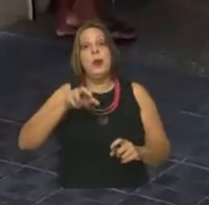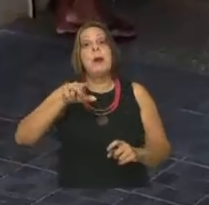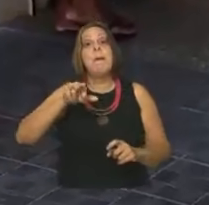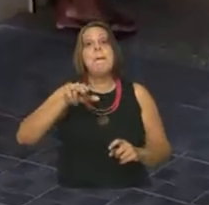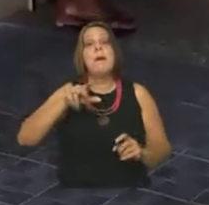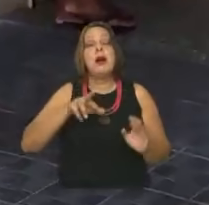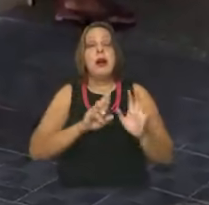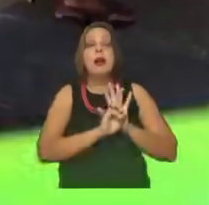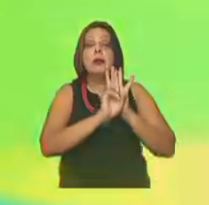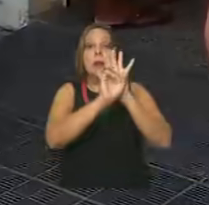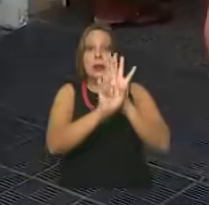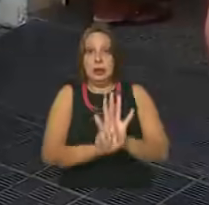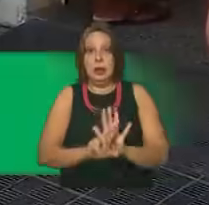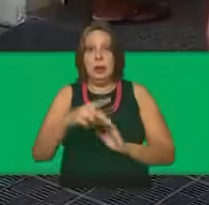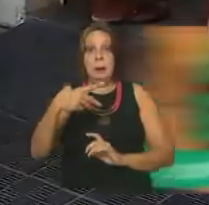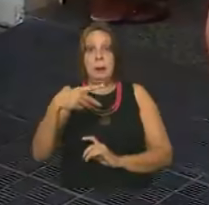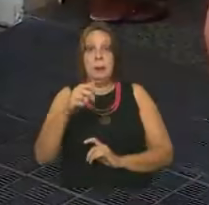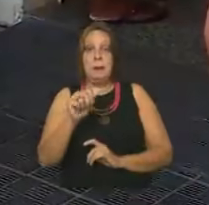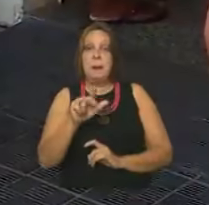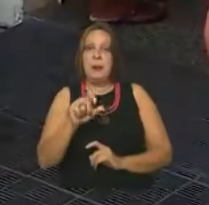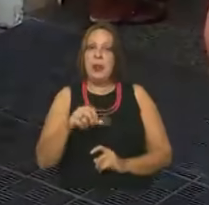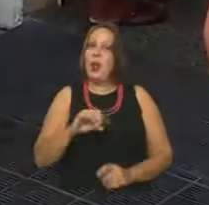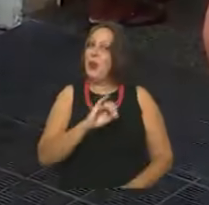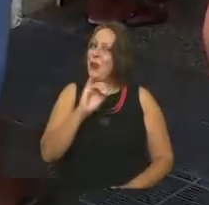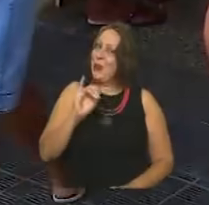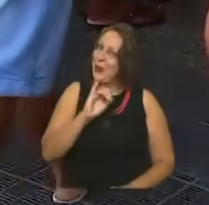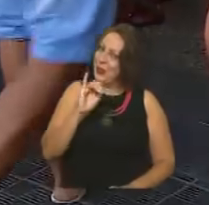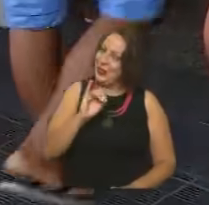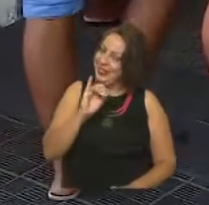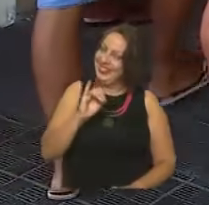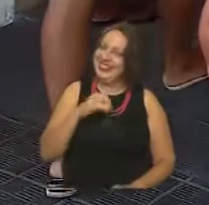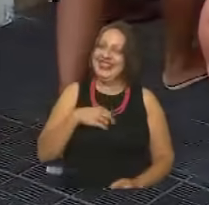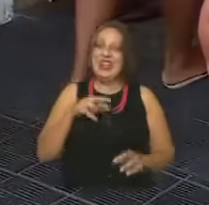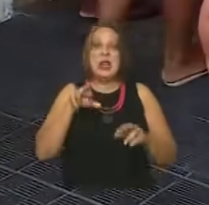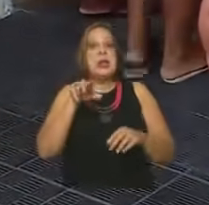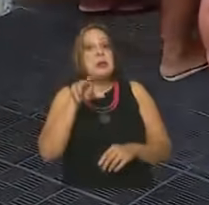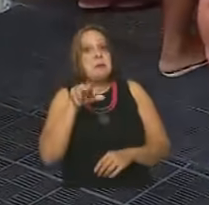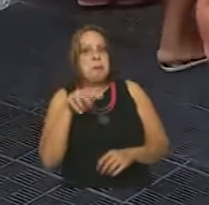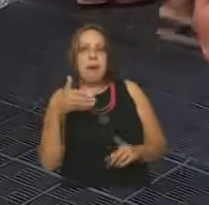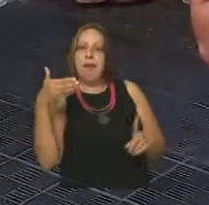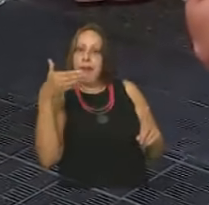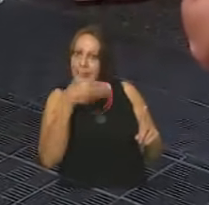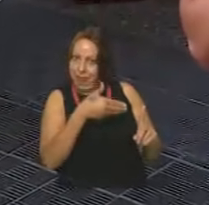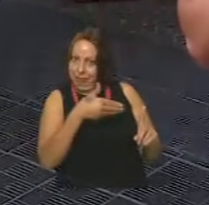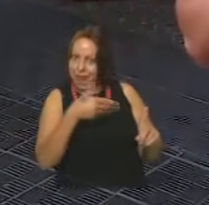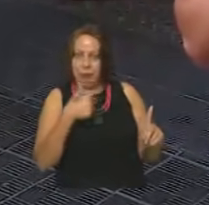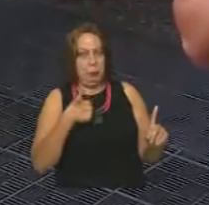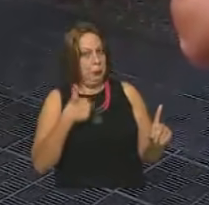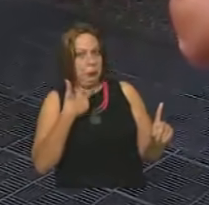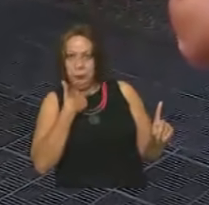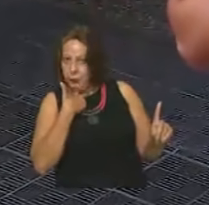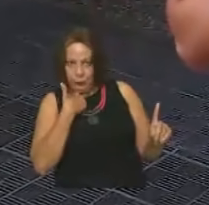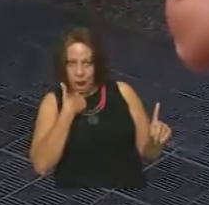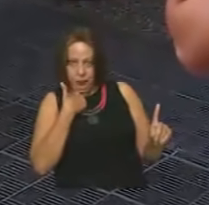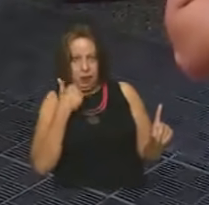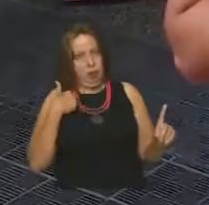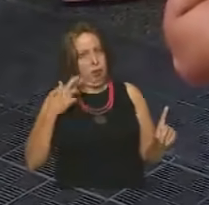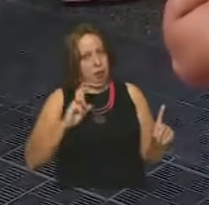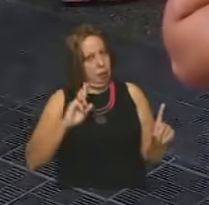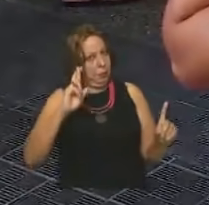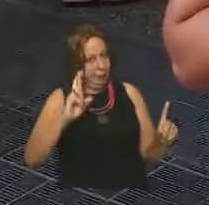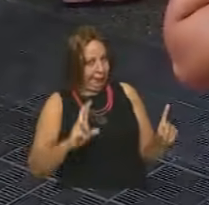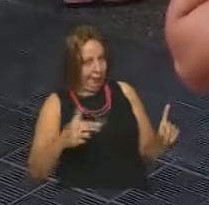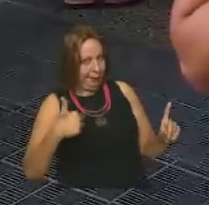Paula representá-la. Olá, gente. Aqui é Paula, irmã de Adenildes. Ela não pôde estar aqui, mandou eu representar. Ela está